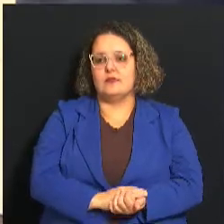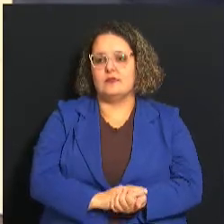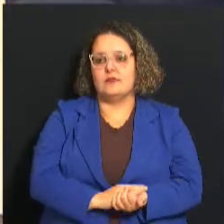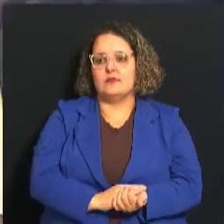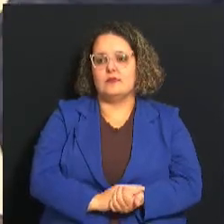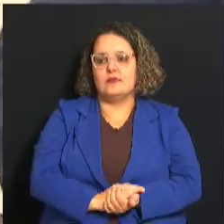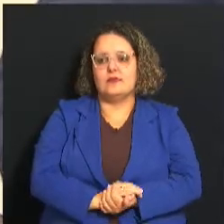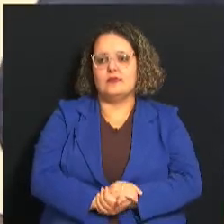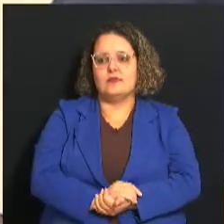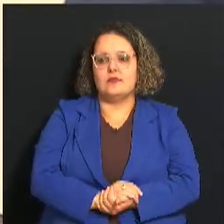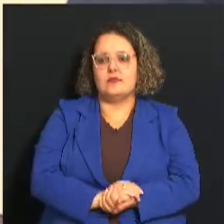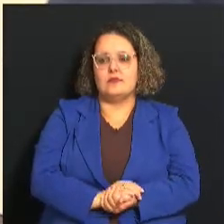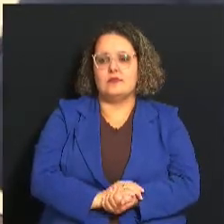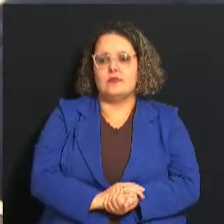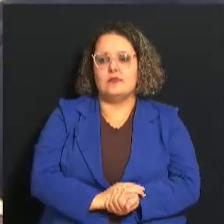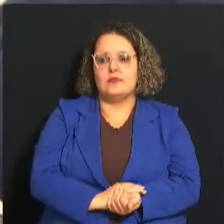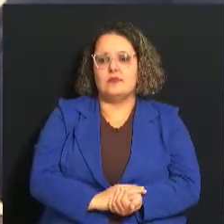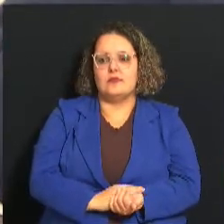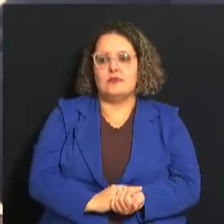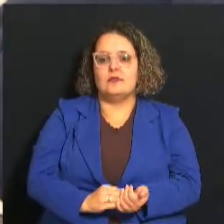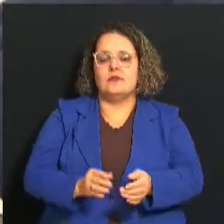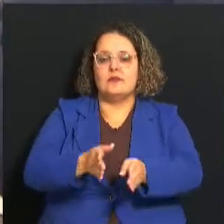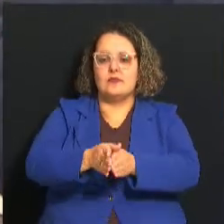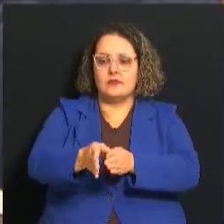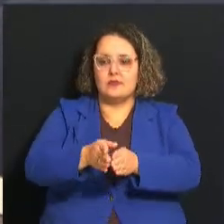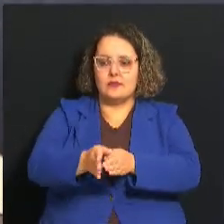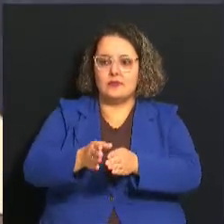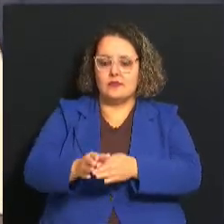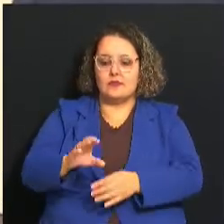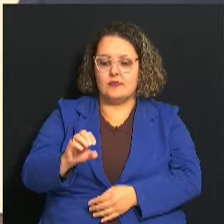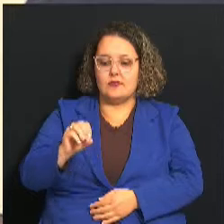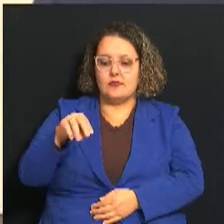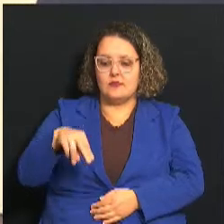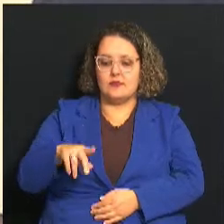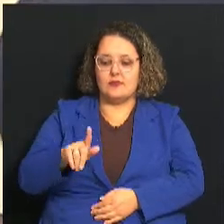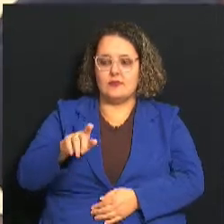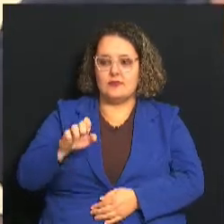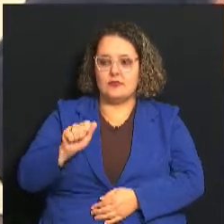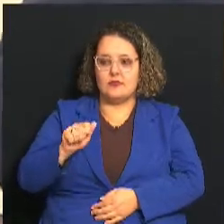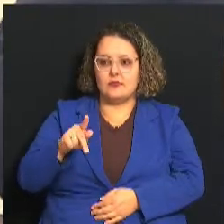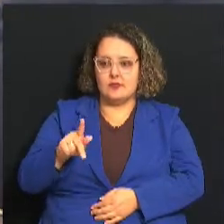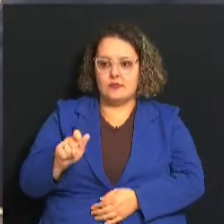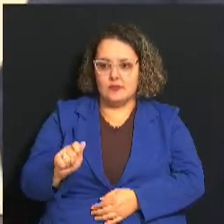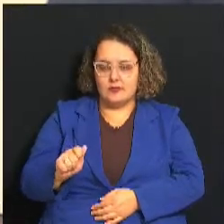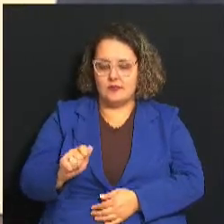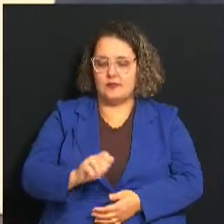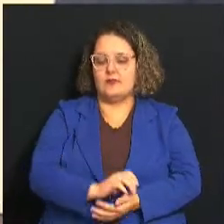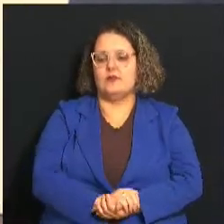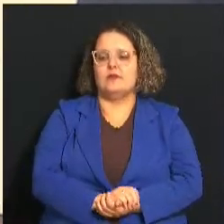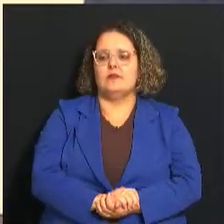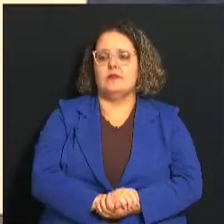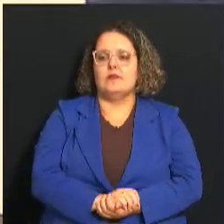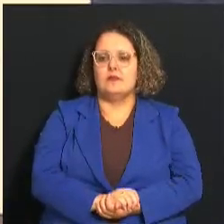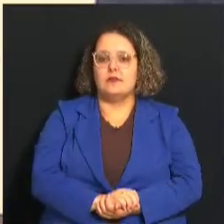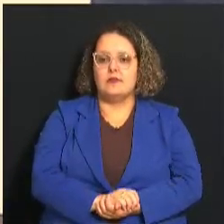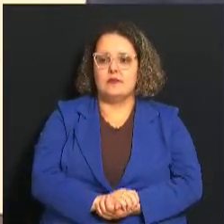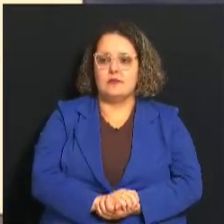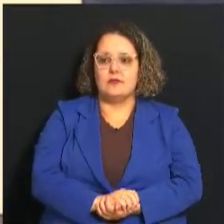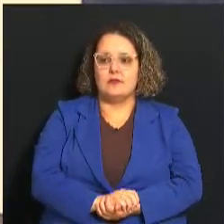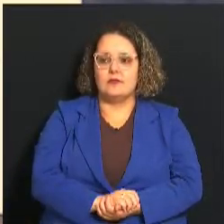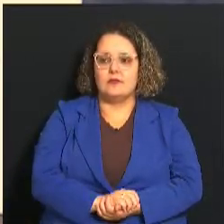Antônio Xavier da Silva, conselheiro do Congeapa, e Cláudio dos